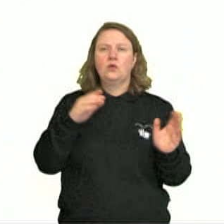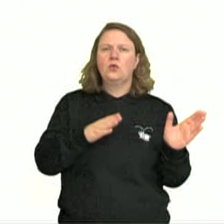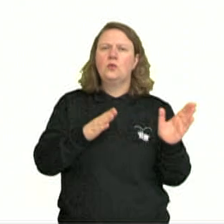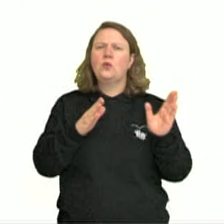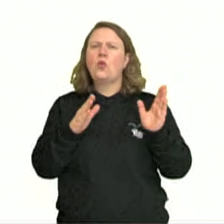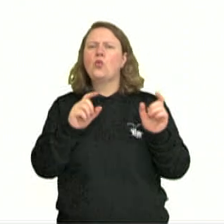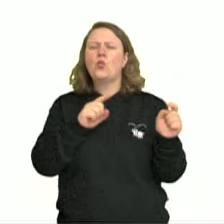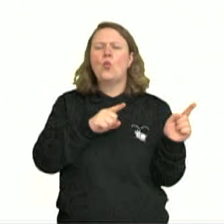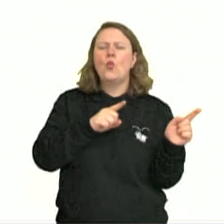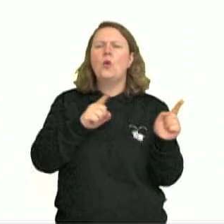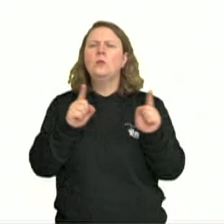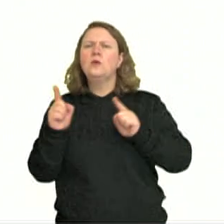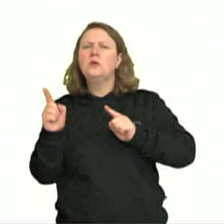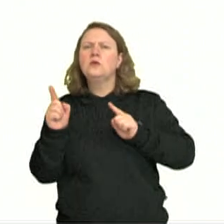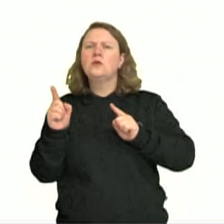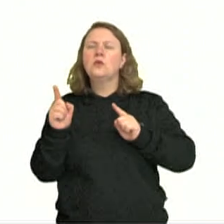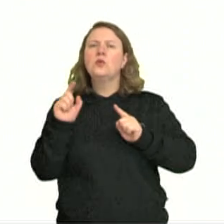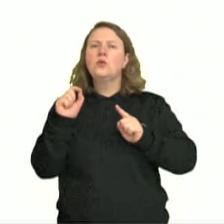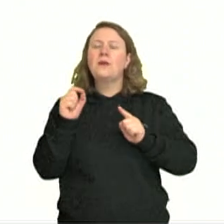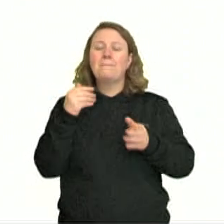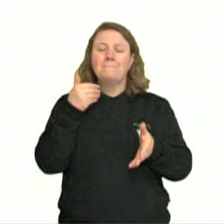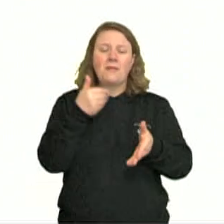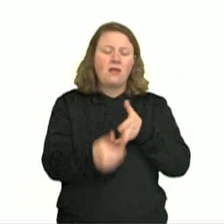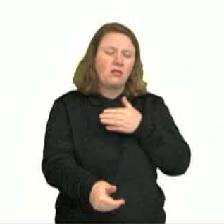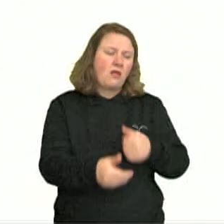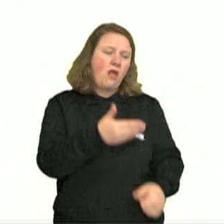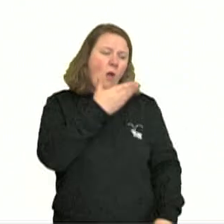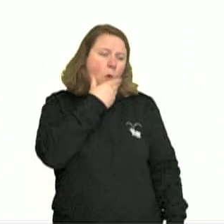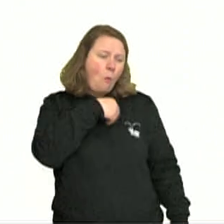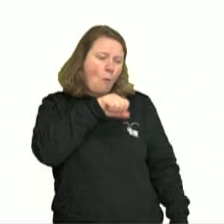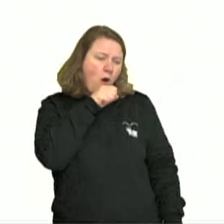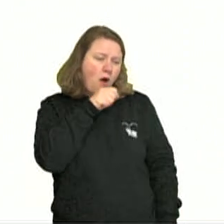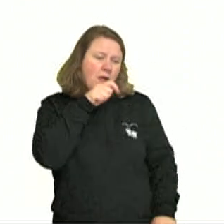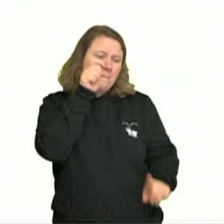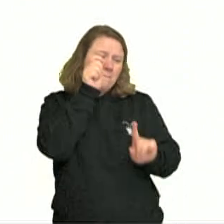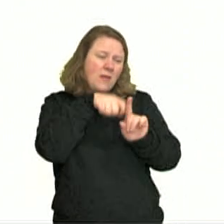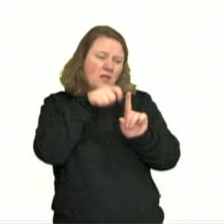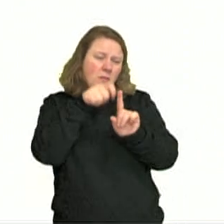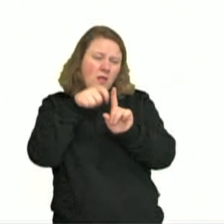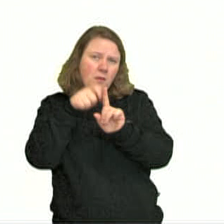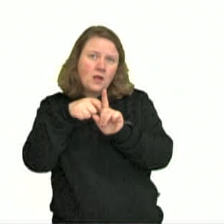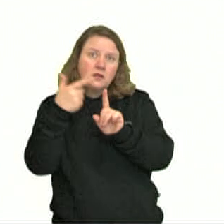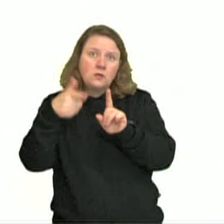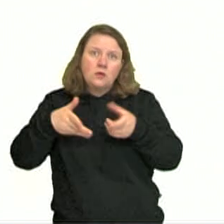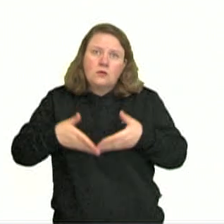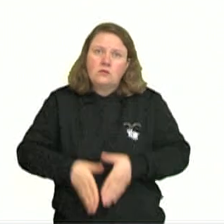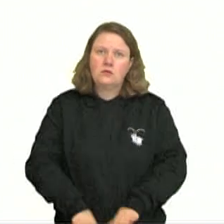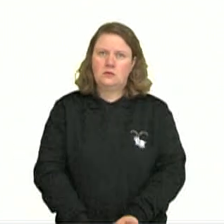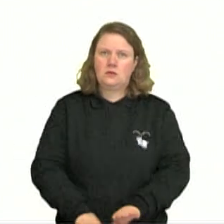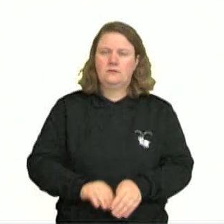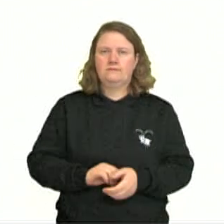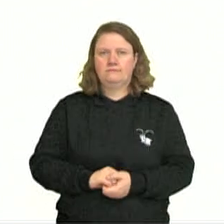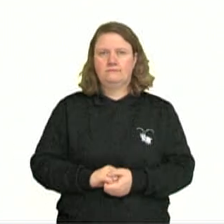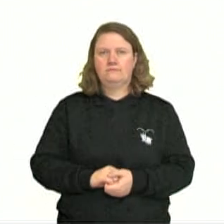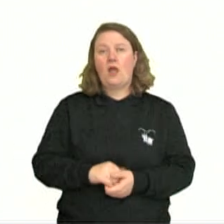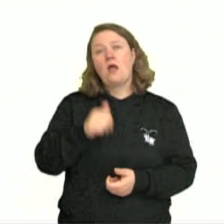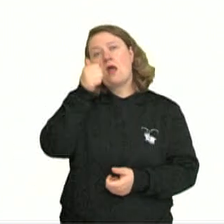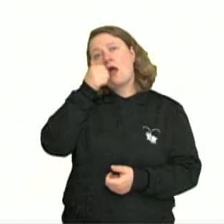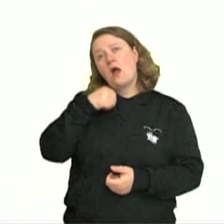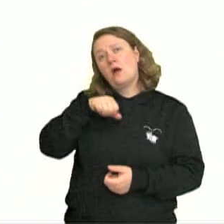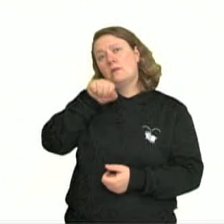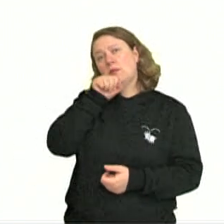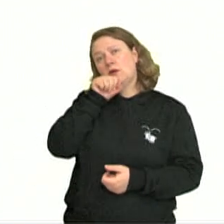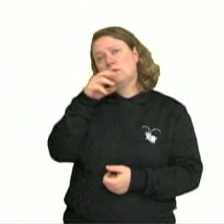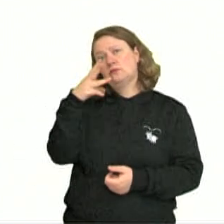composto por coordenação. Perdeu o pai poucos meses antes de seu nascimento e a mãe